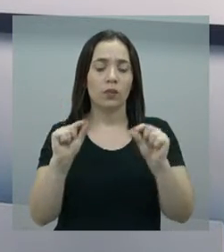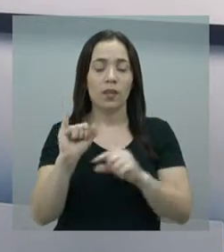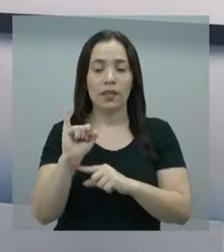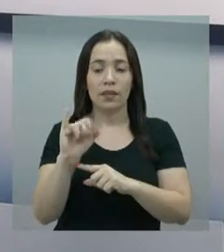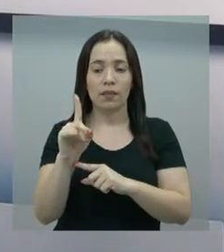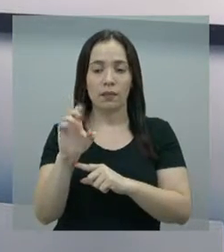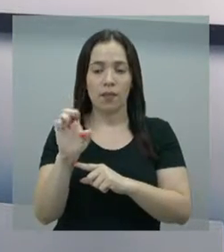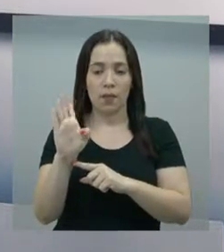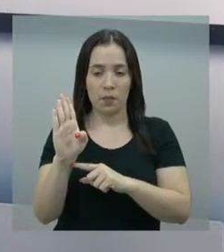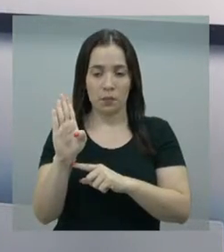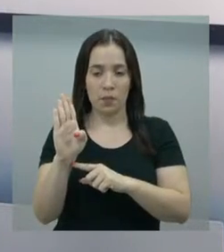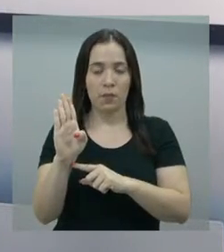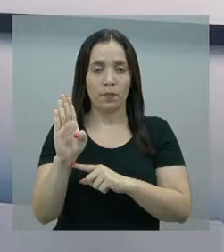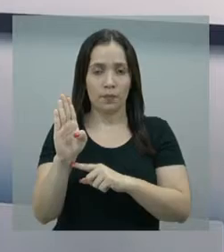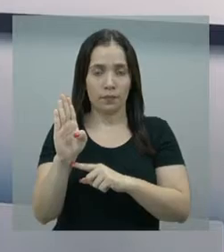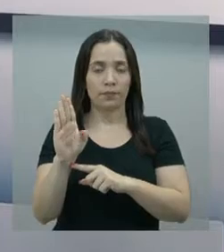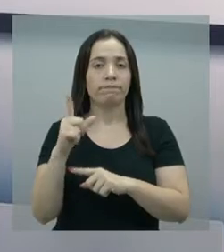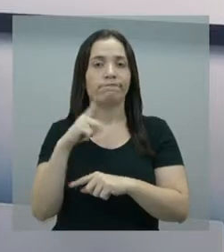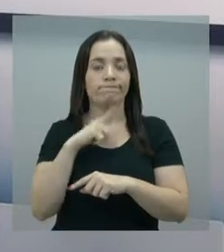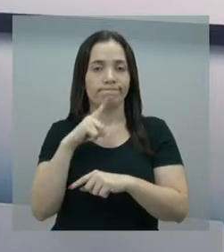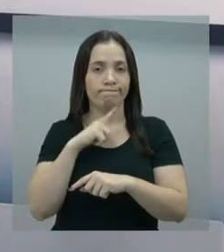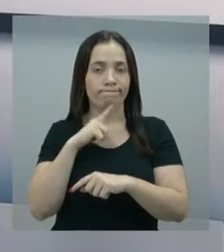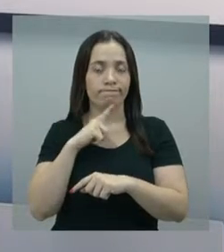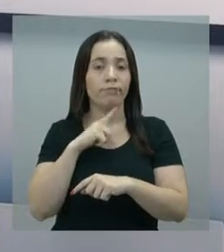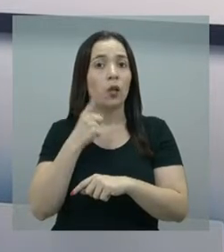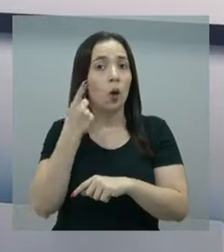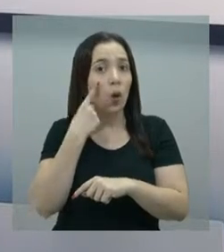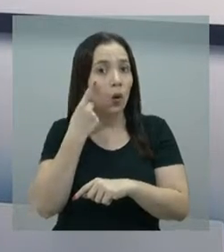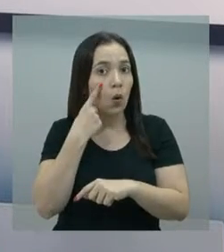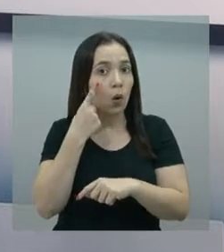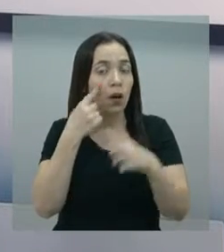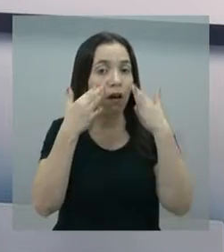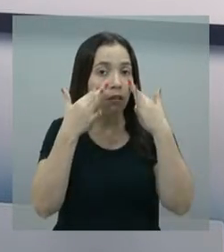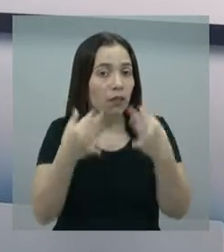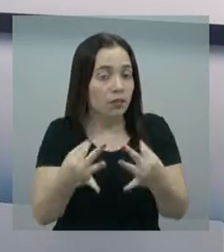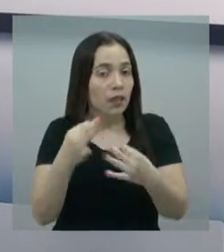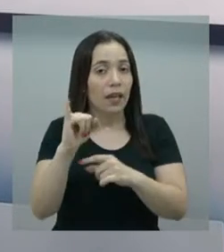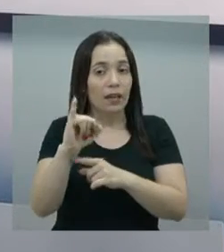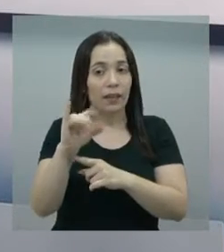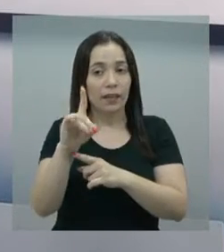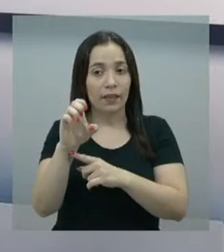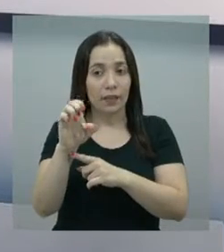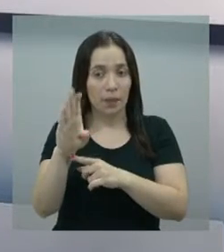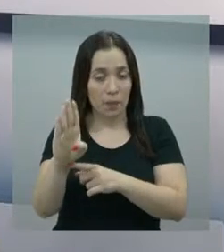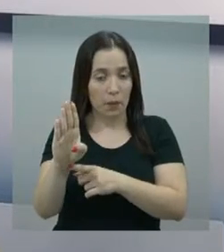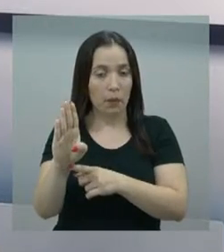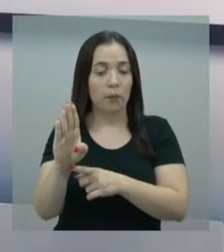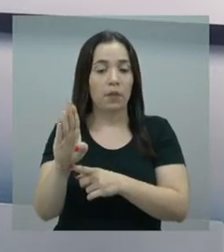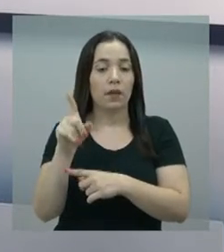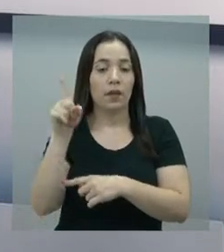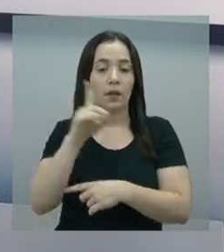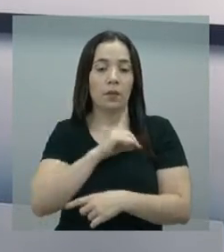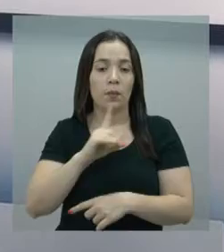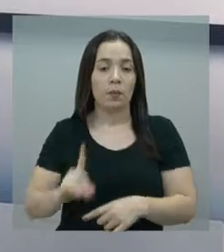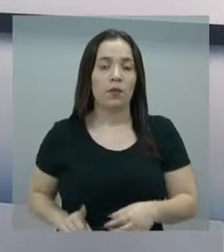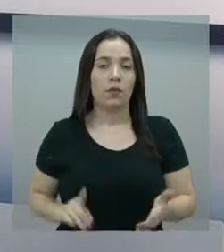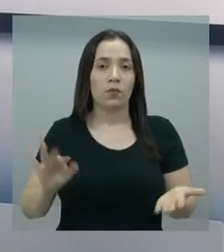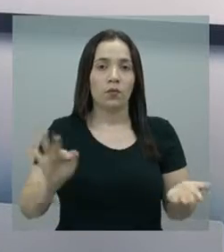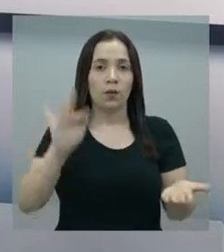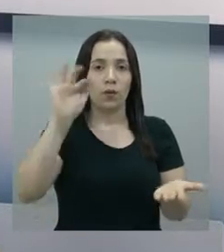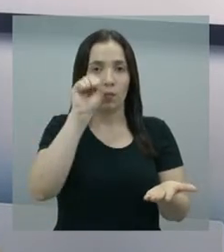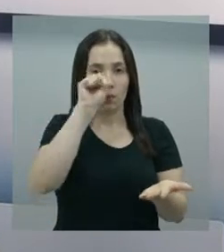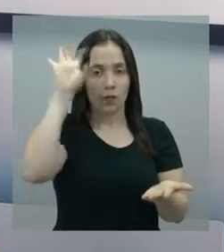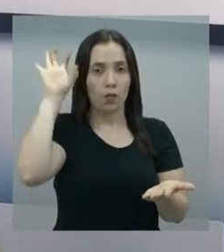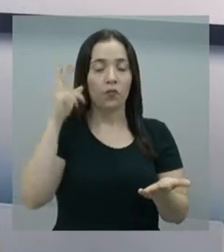IDEB. O IDEB que corre um risco, olha, presta atenção que eu estou falando, o IDEB, segundo a denúncia do deputado federal Mauro